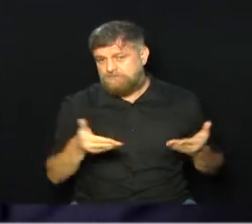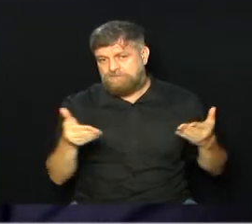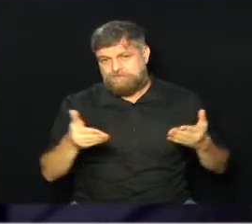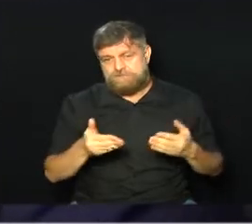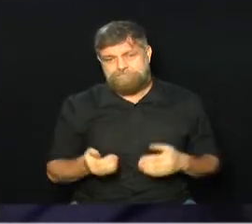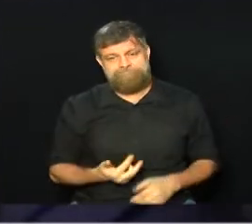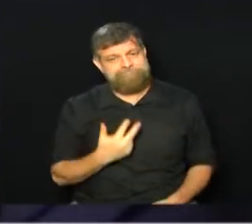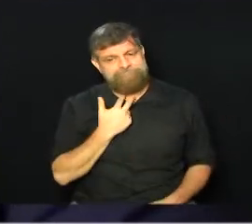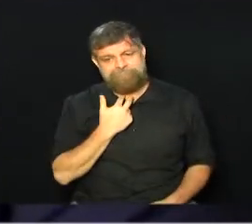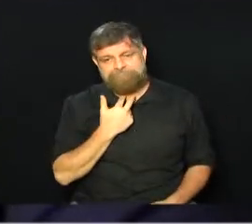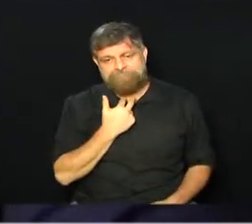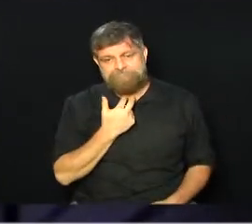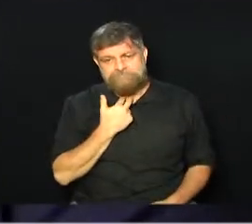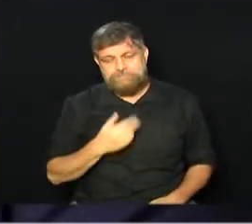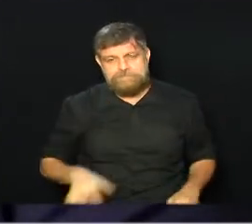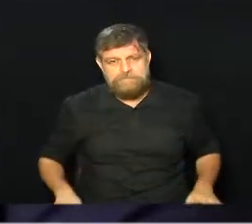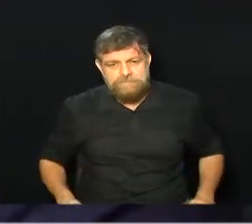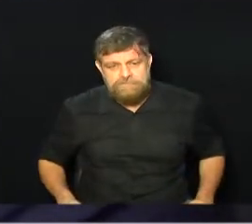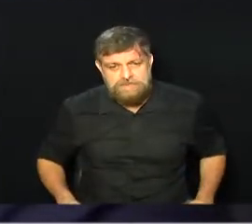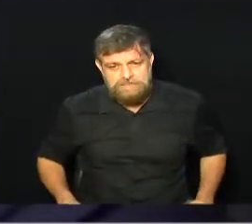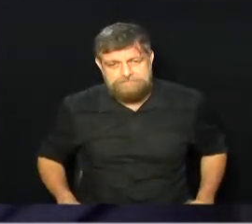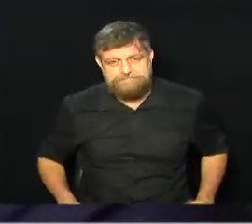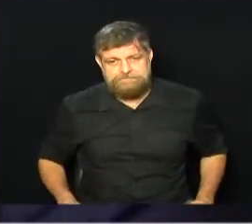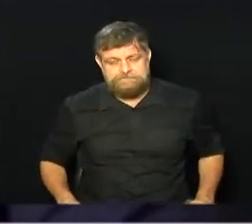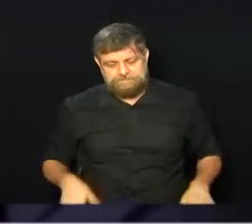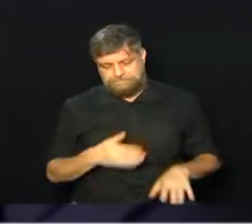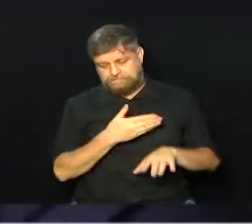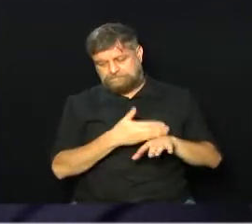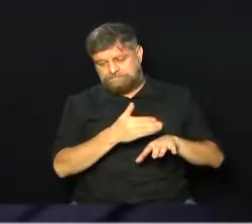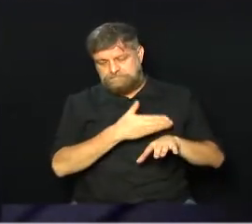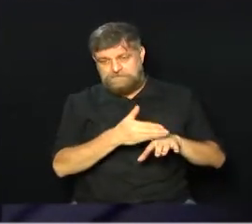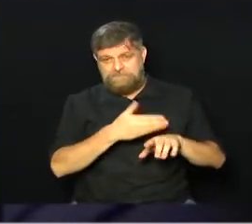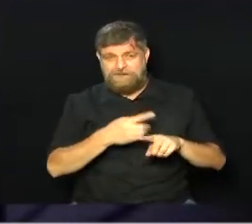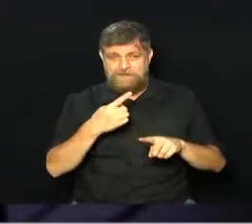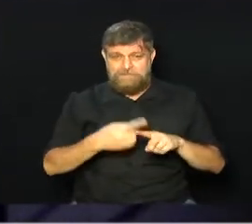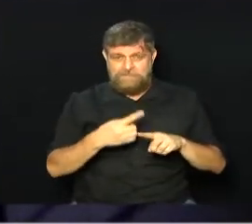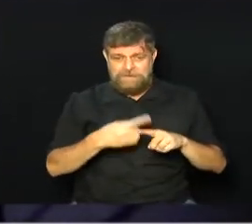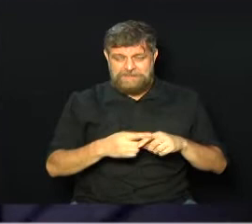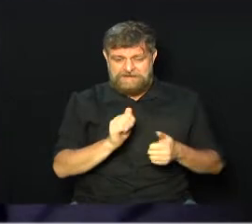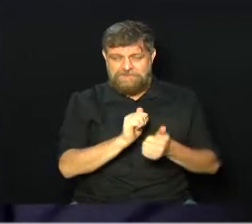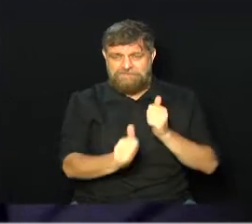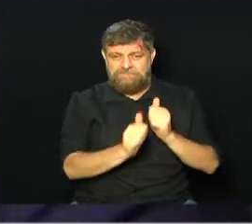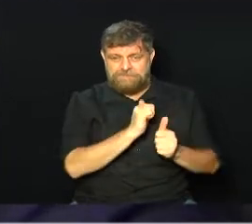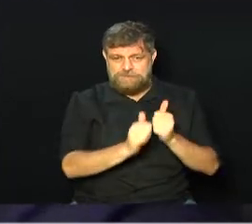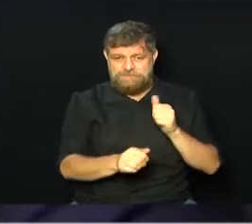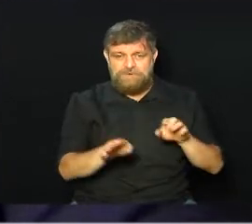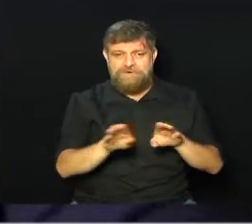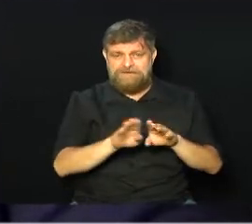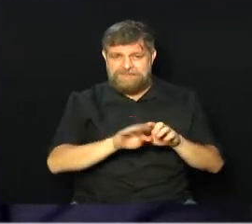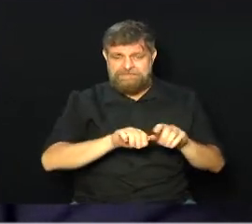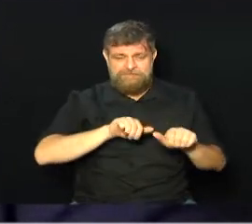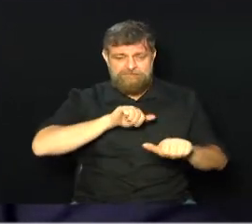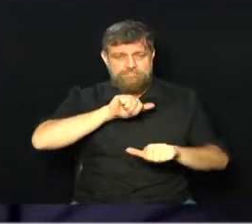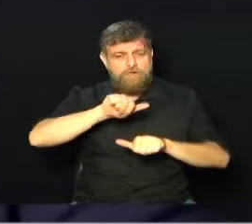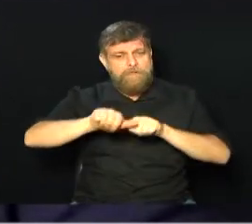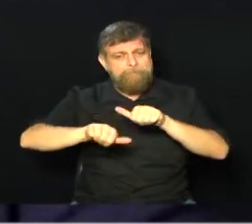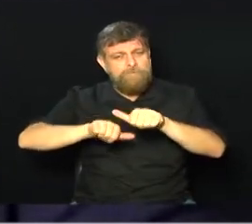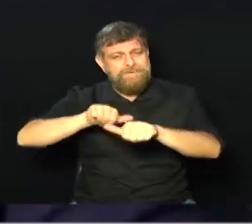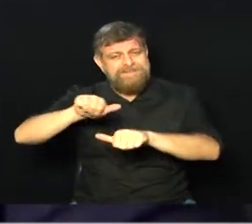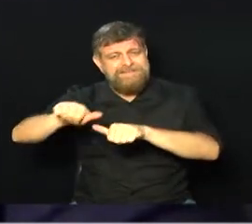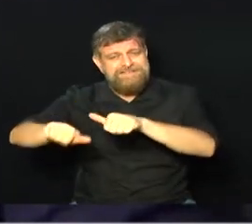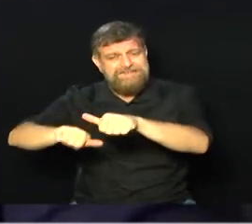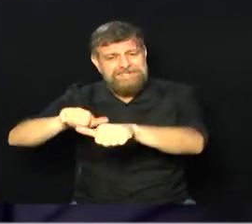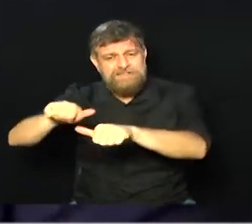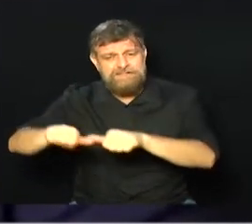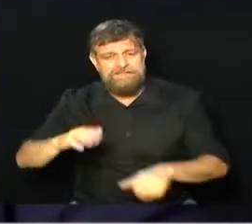mas precisamente assim, sobre treinamentos, porque o futebol foi mudando com o passar dos tempos, mas em termos de